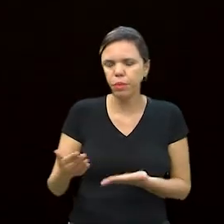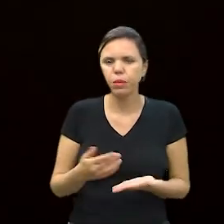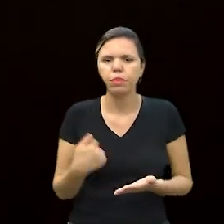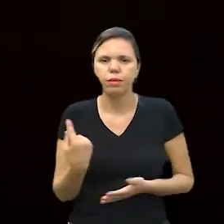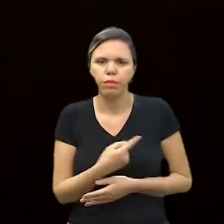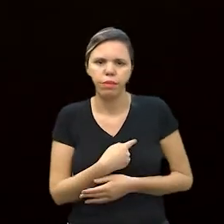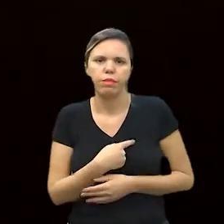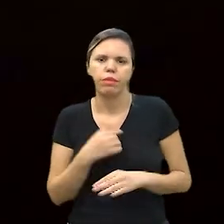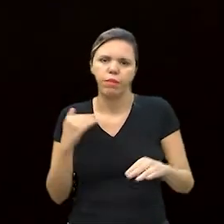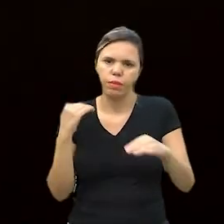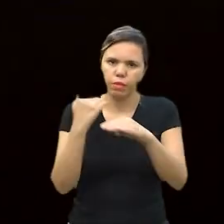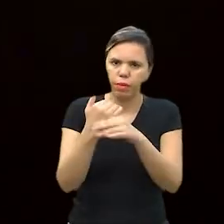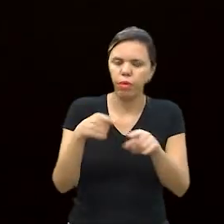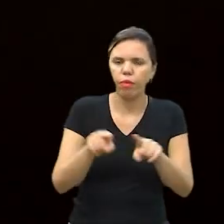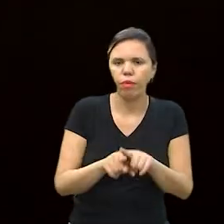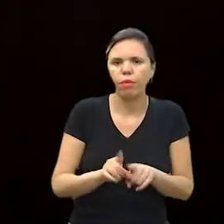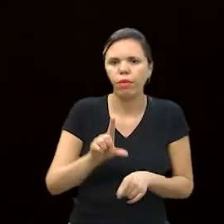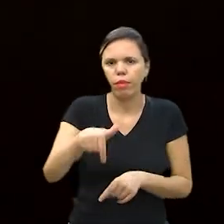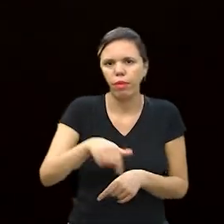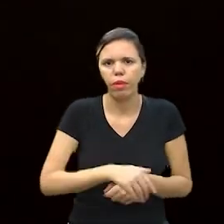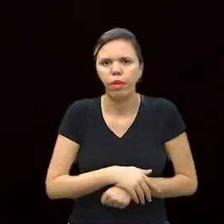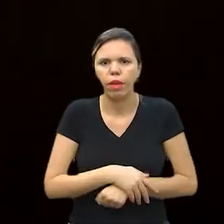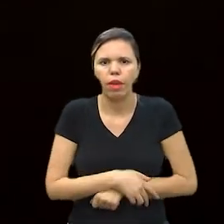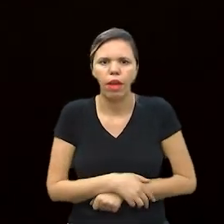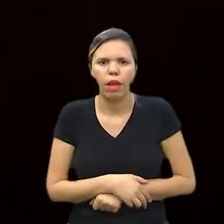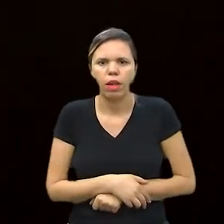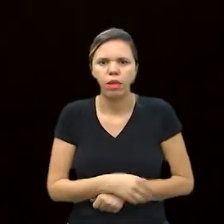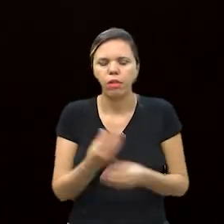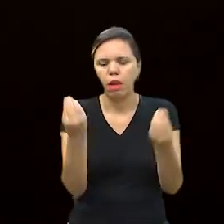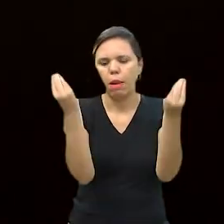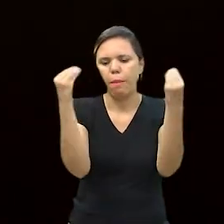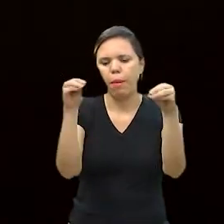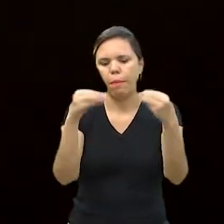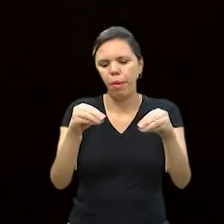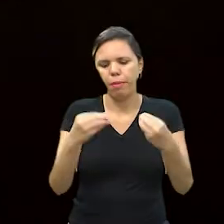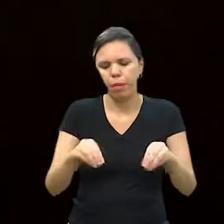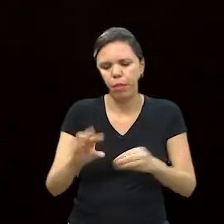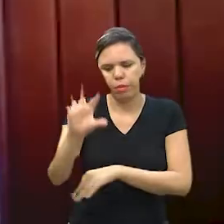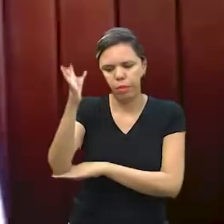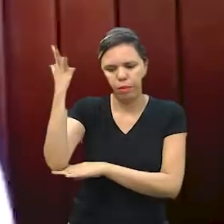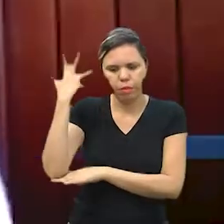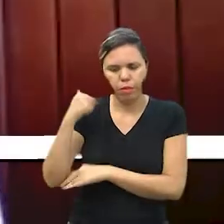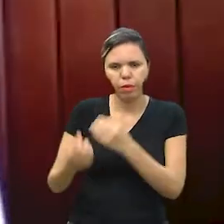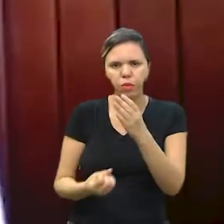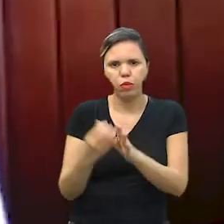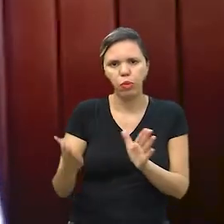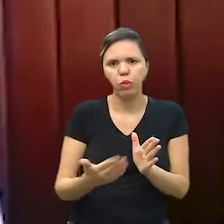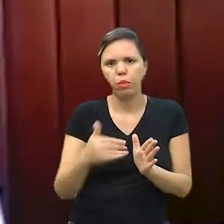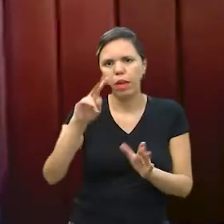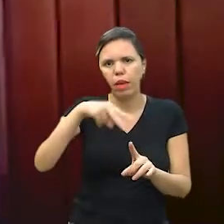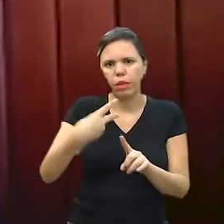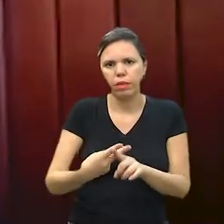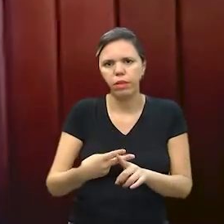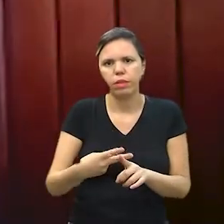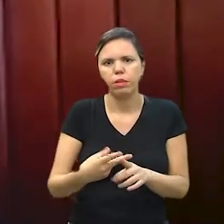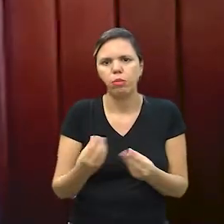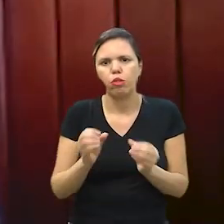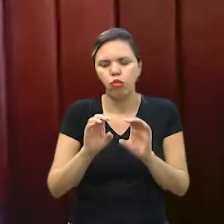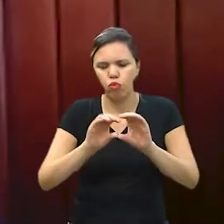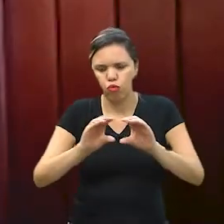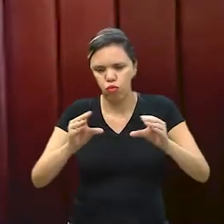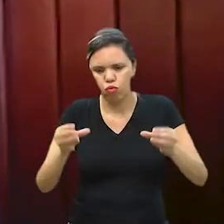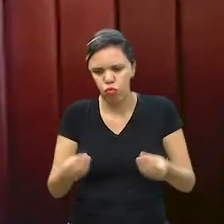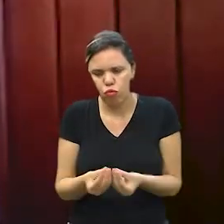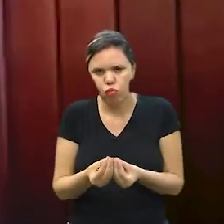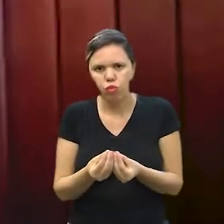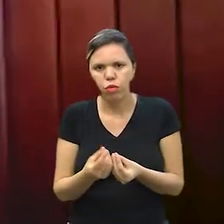com a cesta padrão, né? Só que aí na cesta padrão você coloca o que a natureza produz mais. E tinha épocas que a natureza produz muita abobrinha e chegava